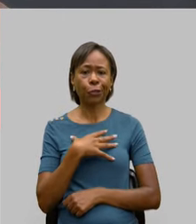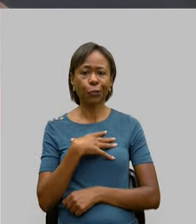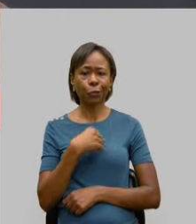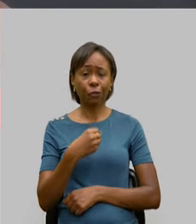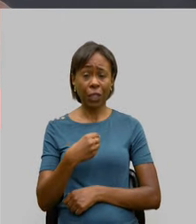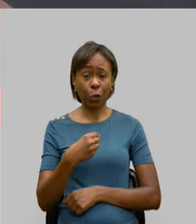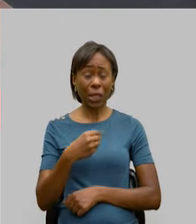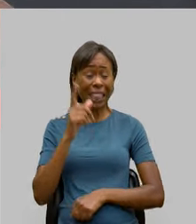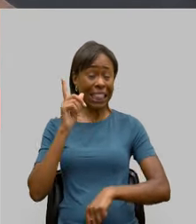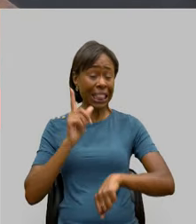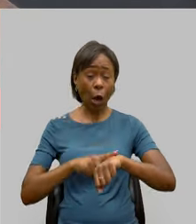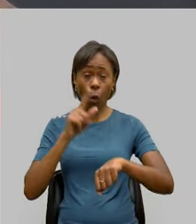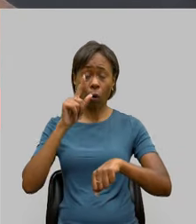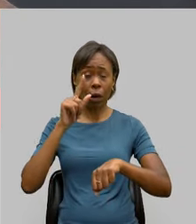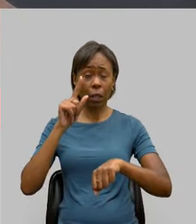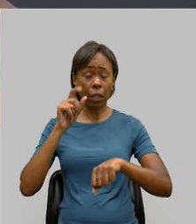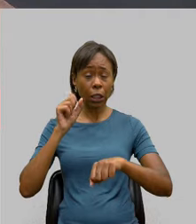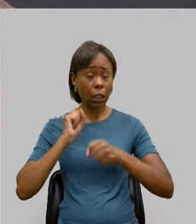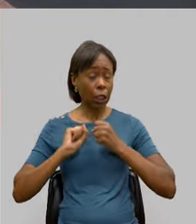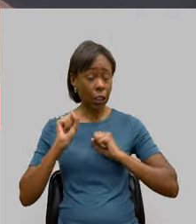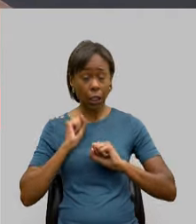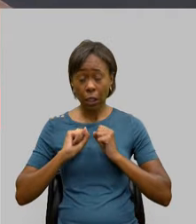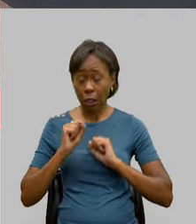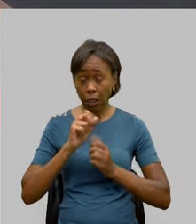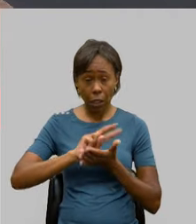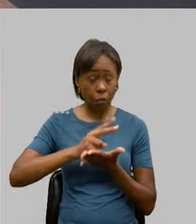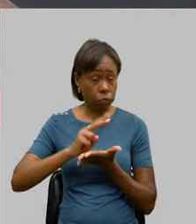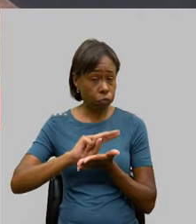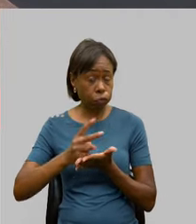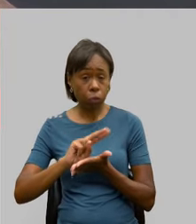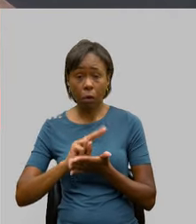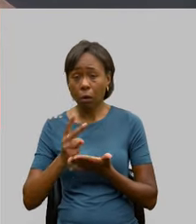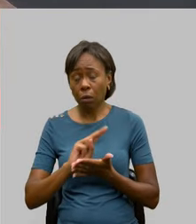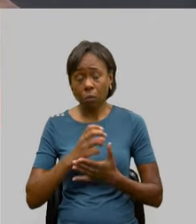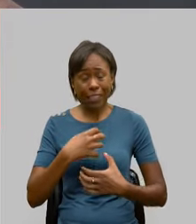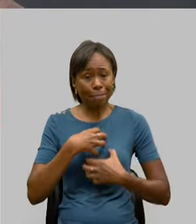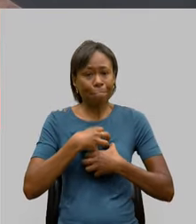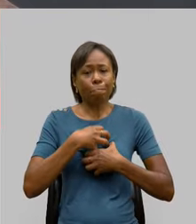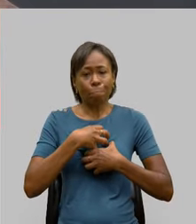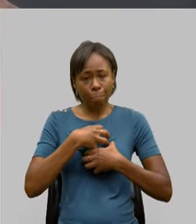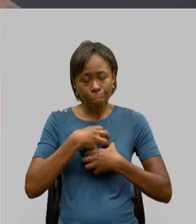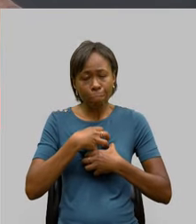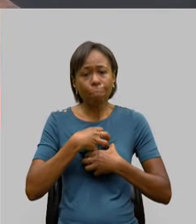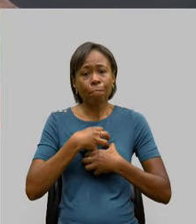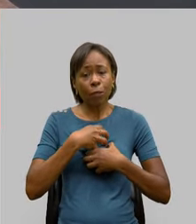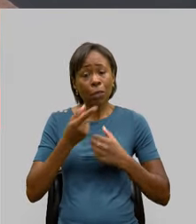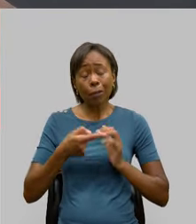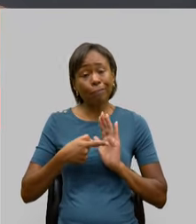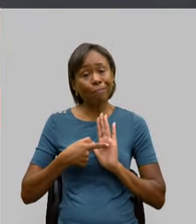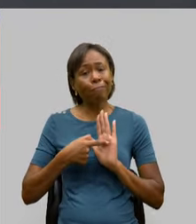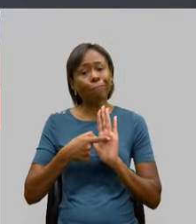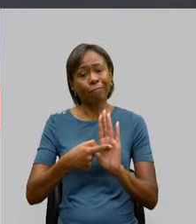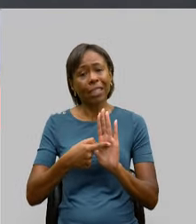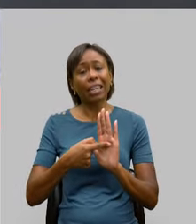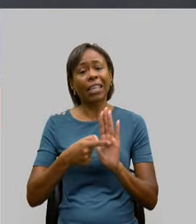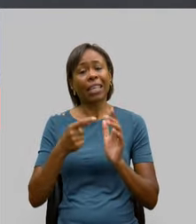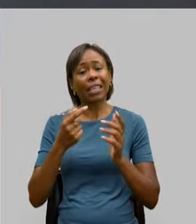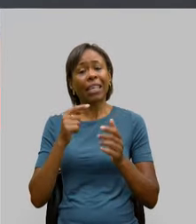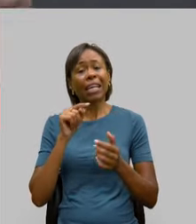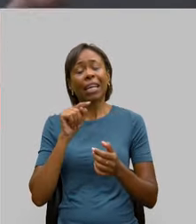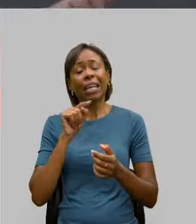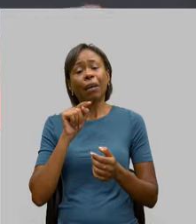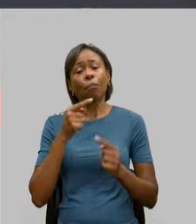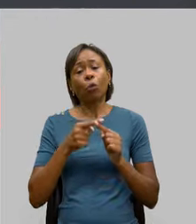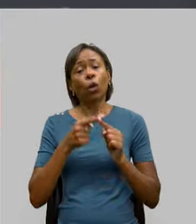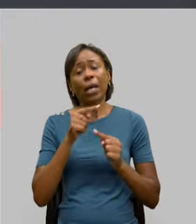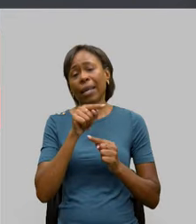na hora era uma maneira que ele tinha eh de manifestar aquilo que ele não concordava